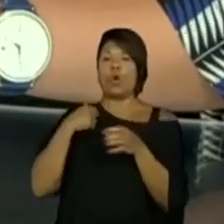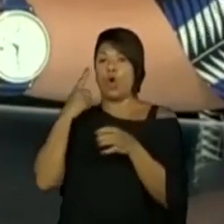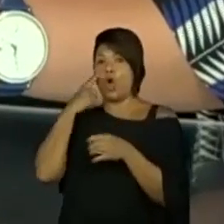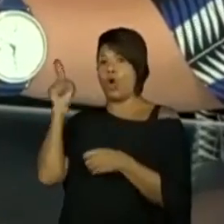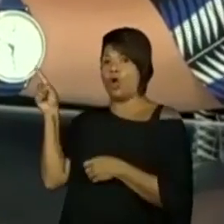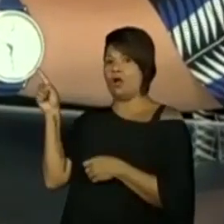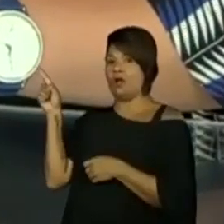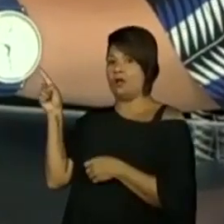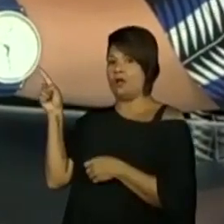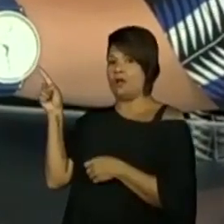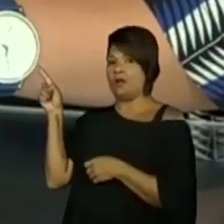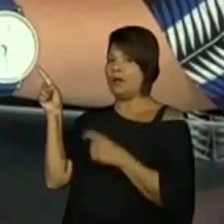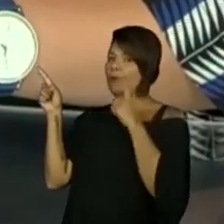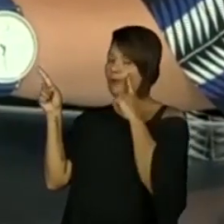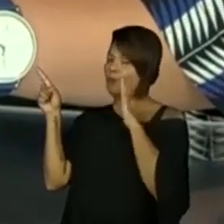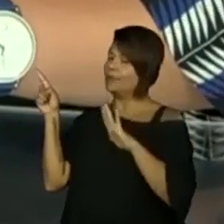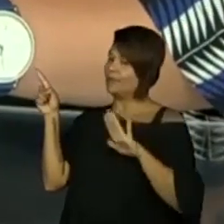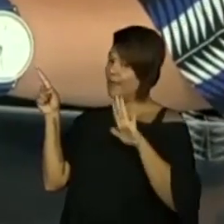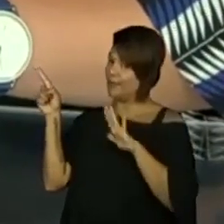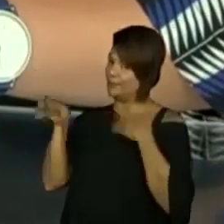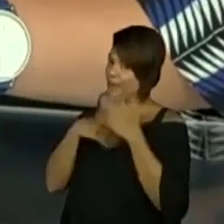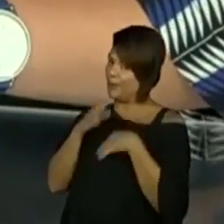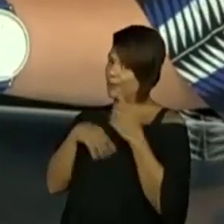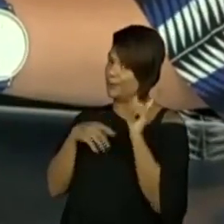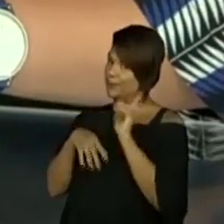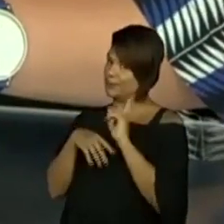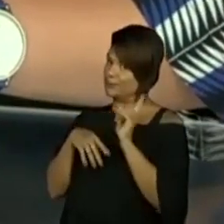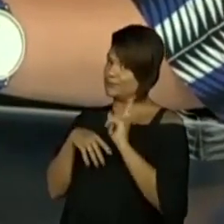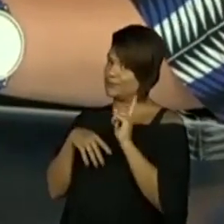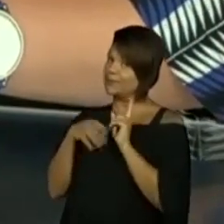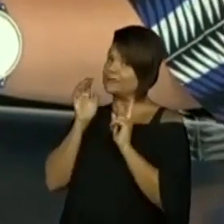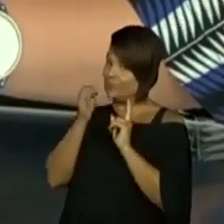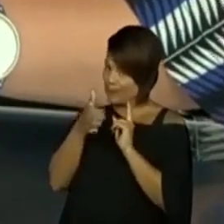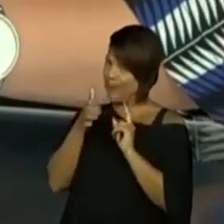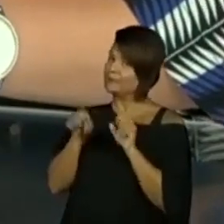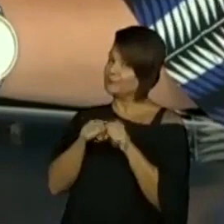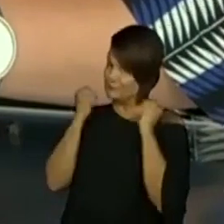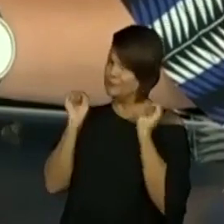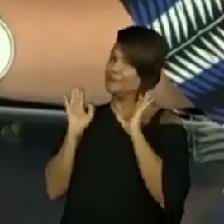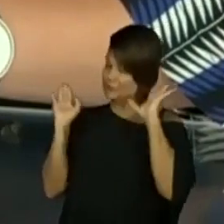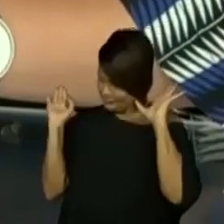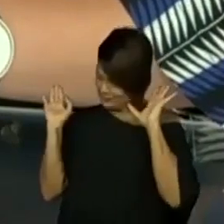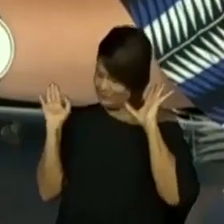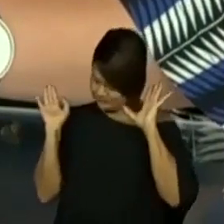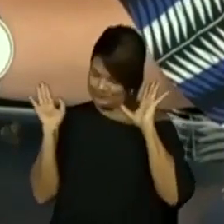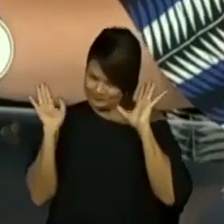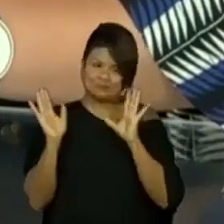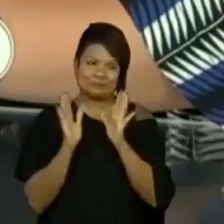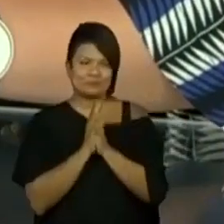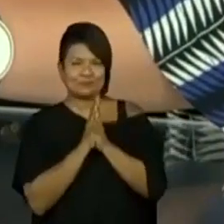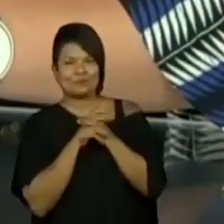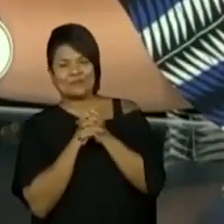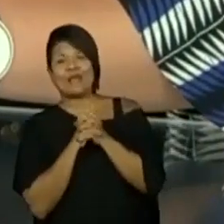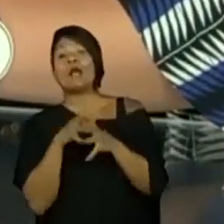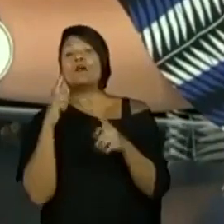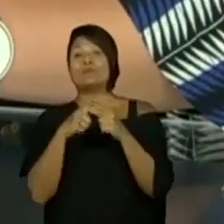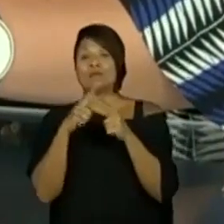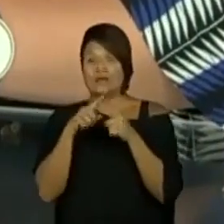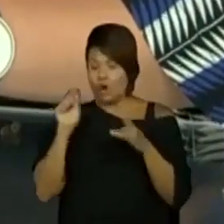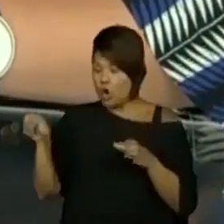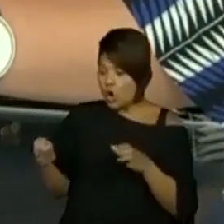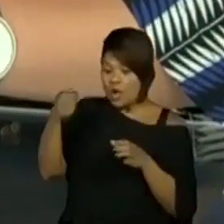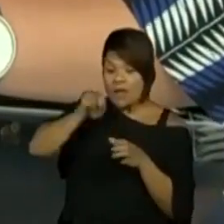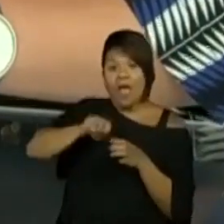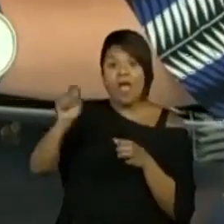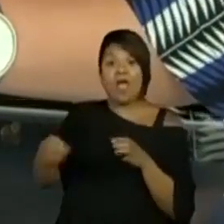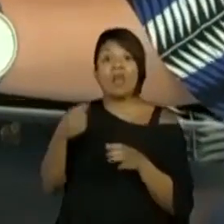com cuidado para não fazer muita bagunça, o que é quase impossível. Você pode colocar com uma colher, tá? Para poder não